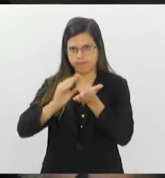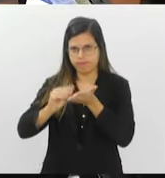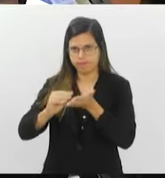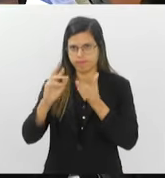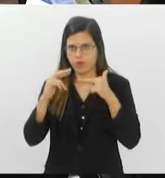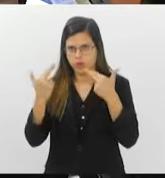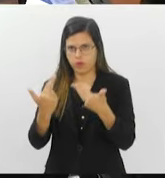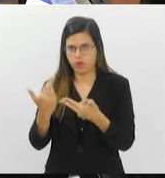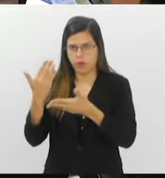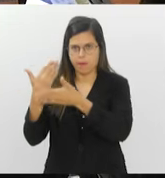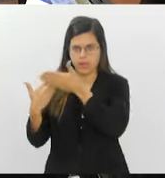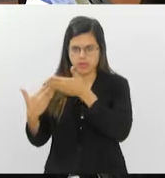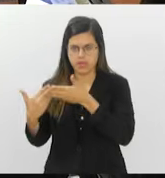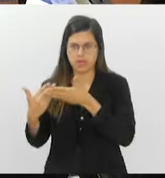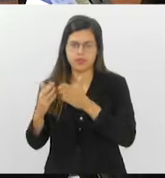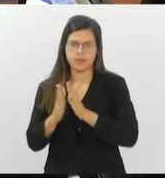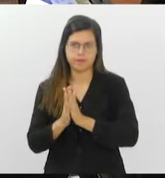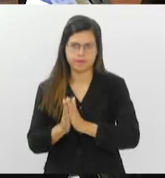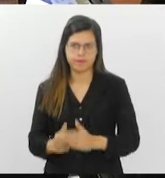gentileza.